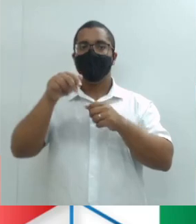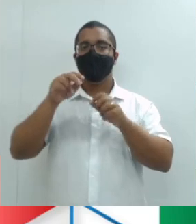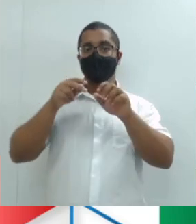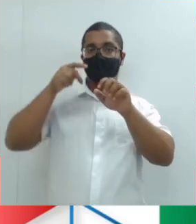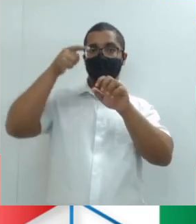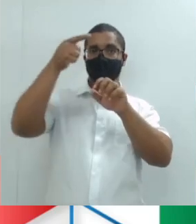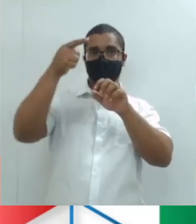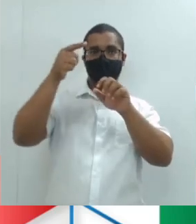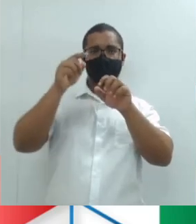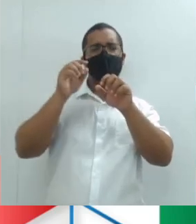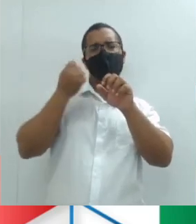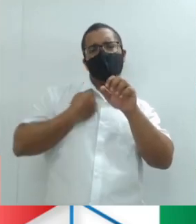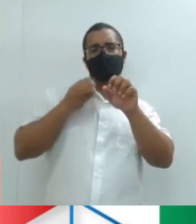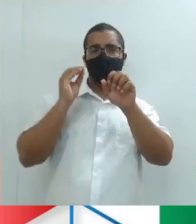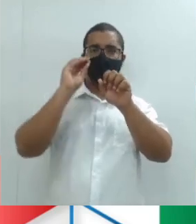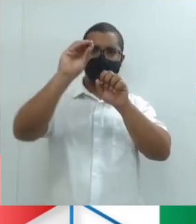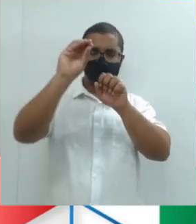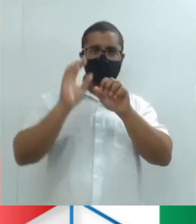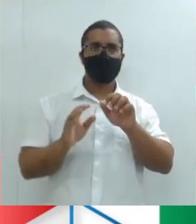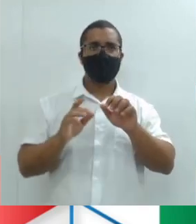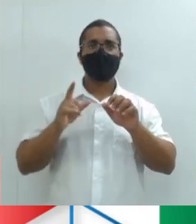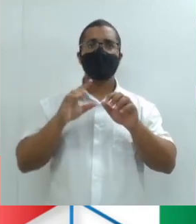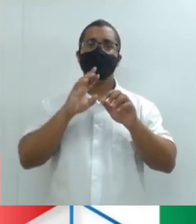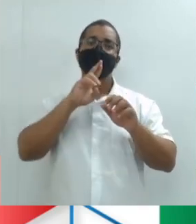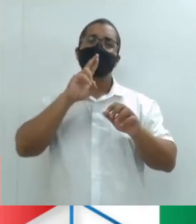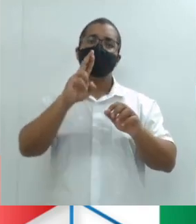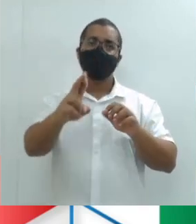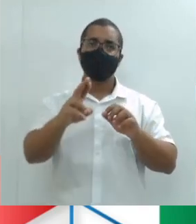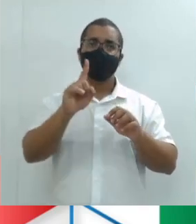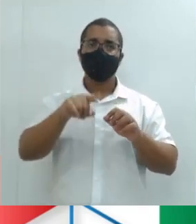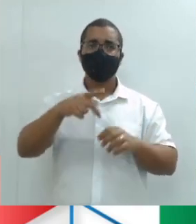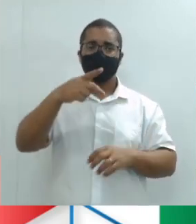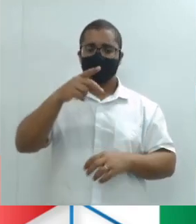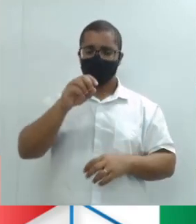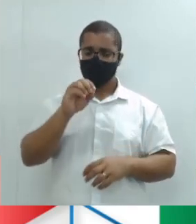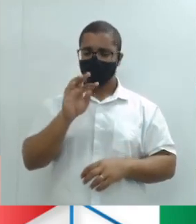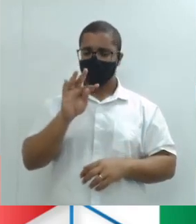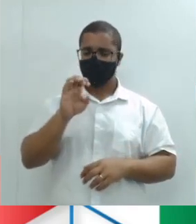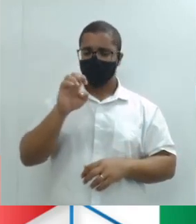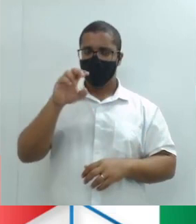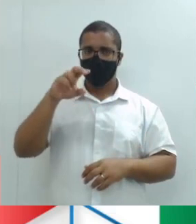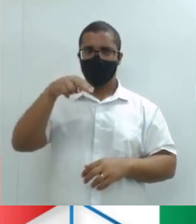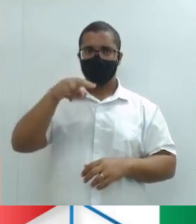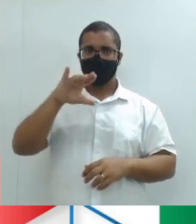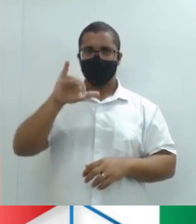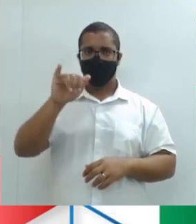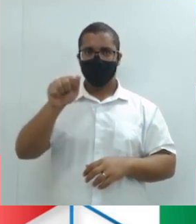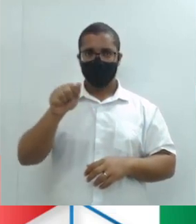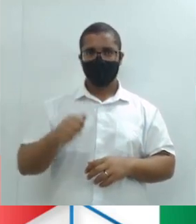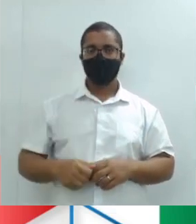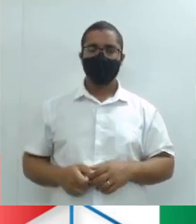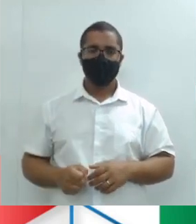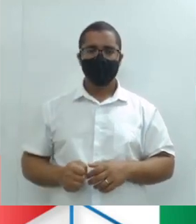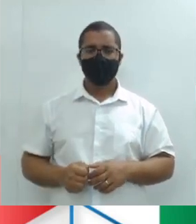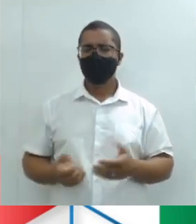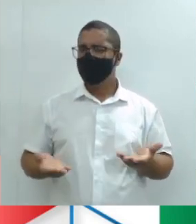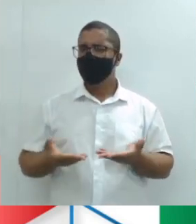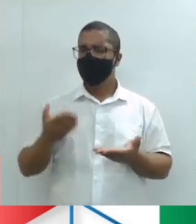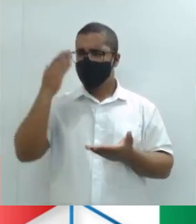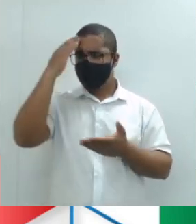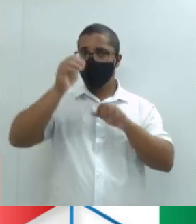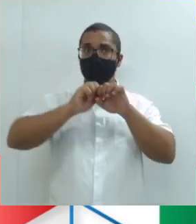o resultado dessa operação a gente chama de potência. Fechou? Agora vamos entender